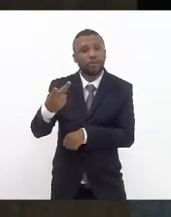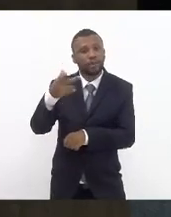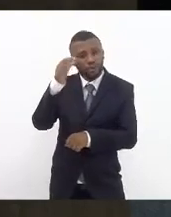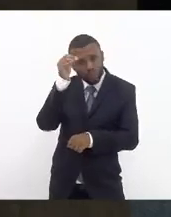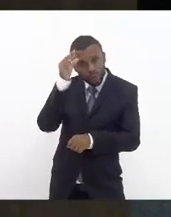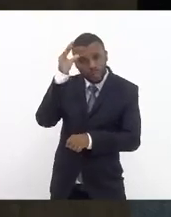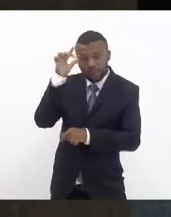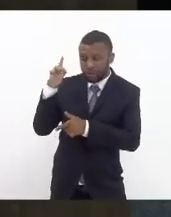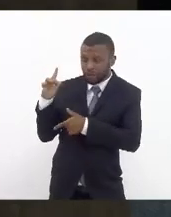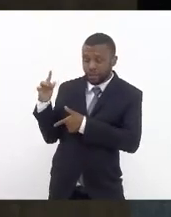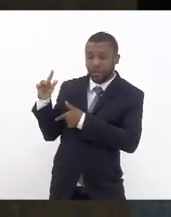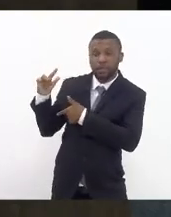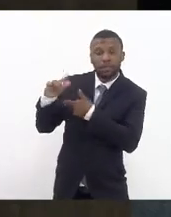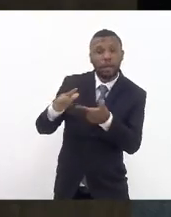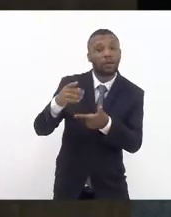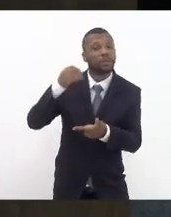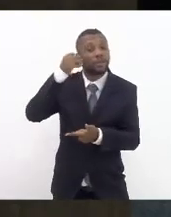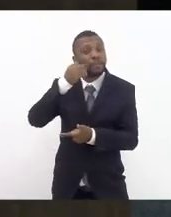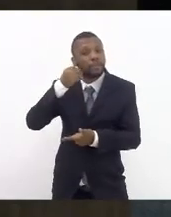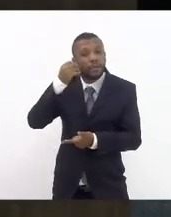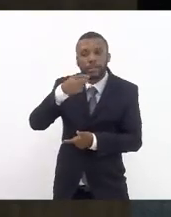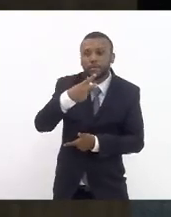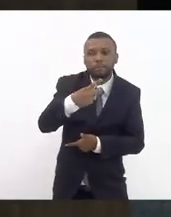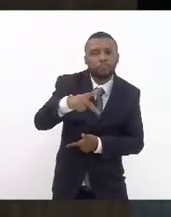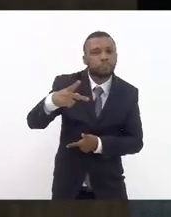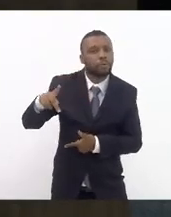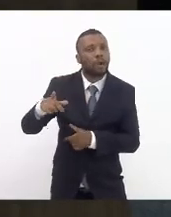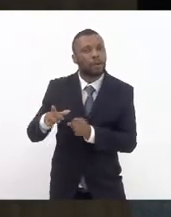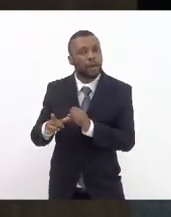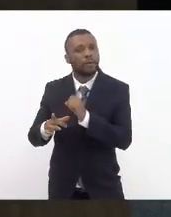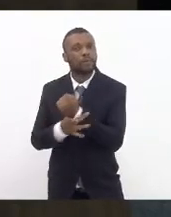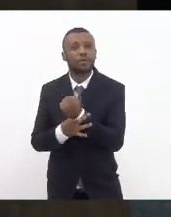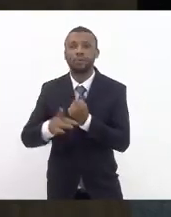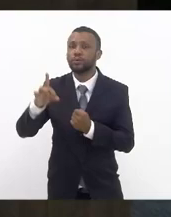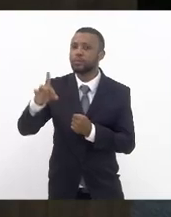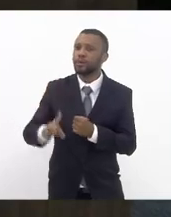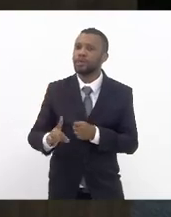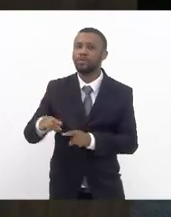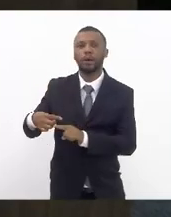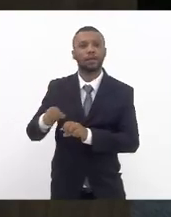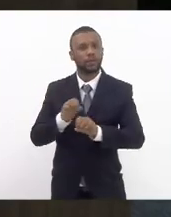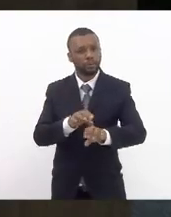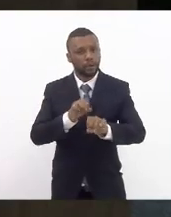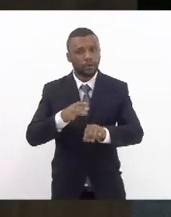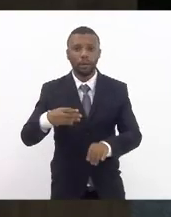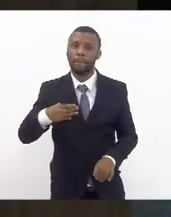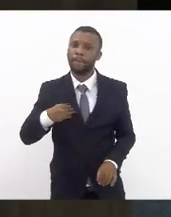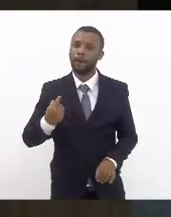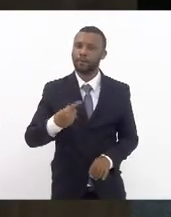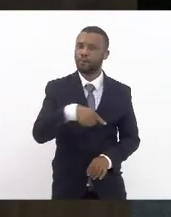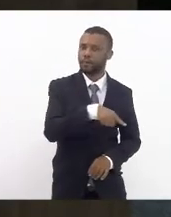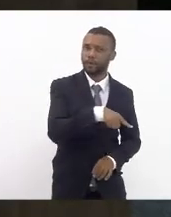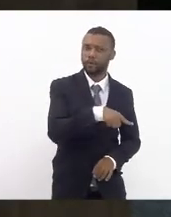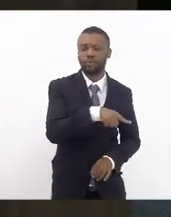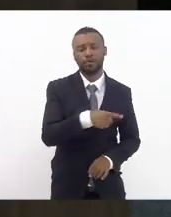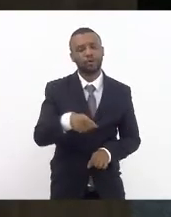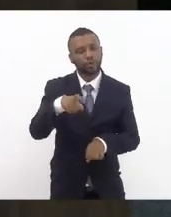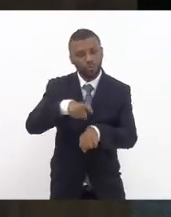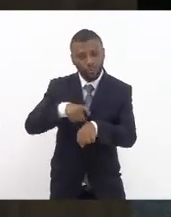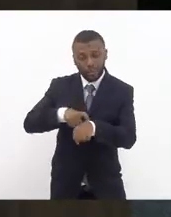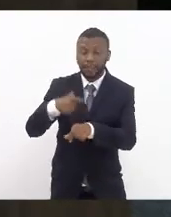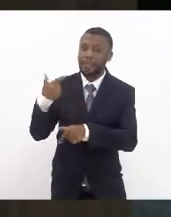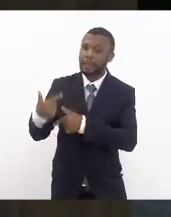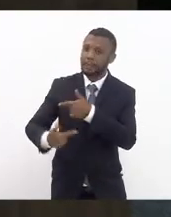mulheres marisqueiras é muito importante. A garantia do direito à educação para seus filhos, enquanto elas passam os dias dessas jornadas